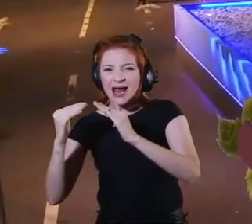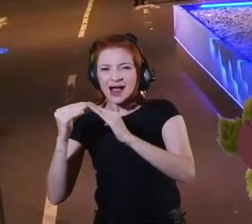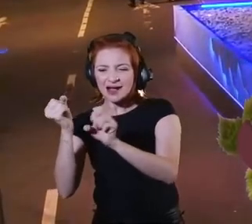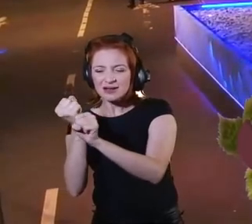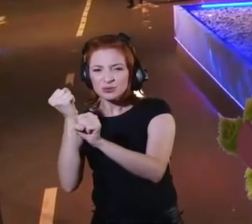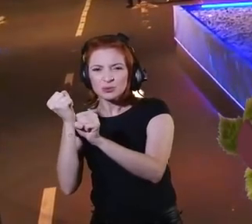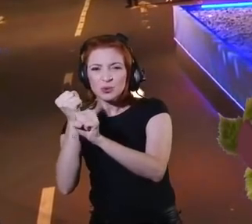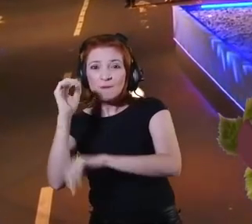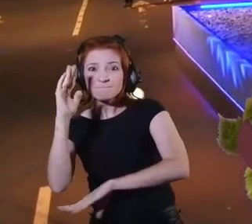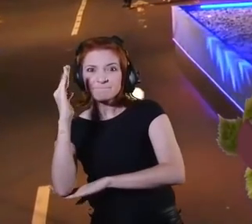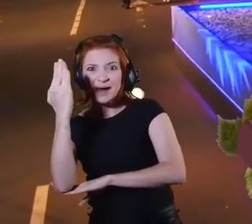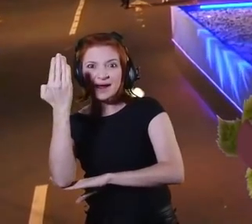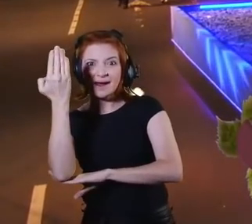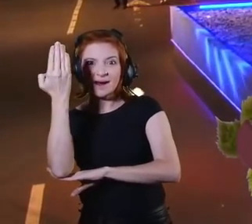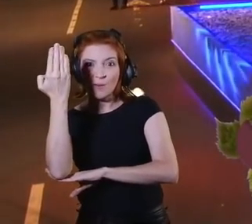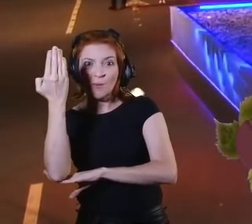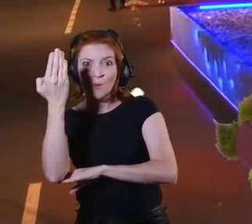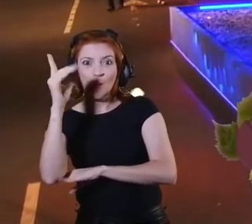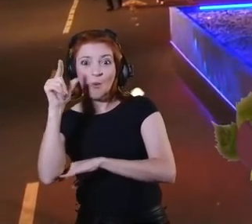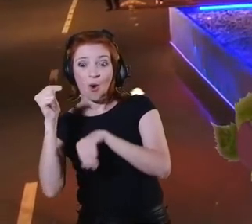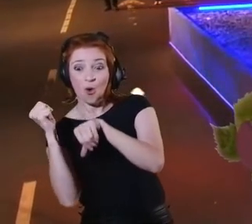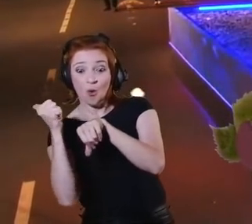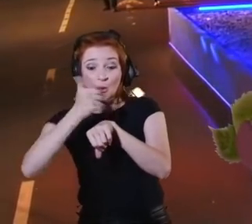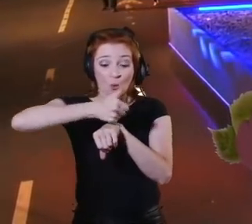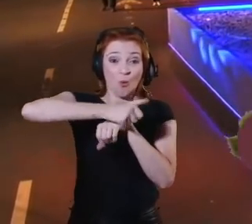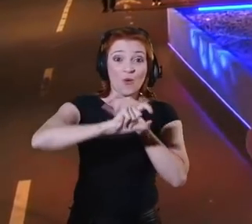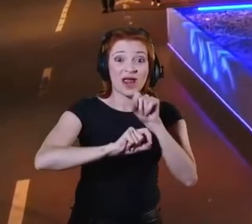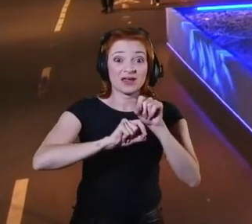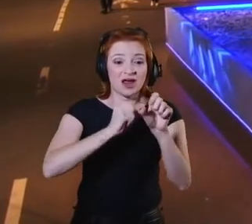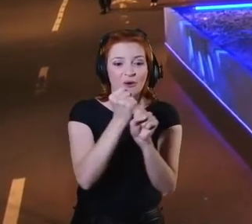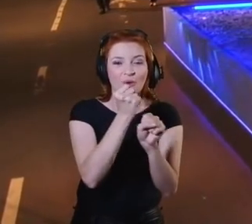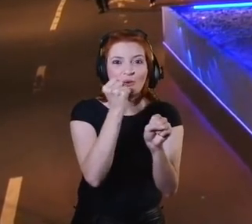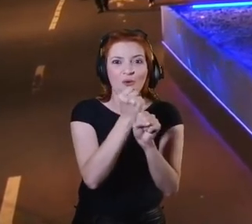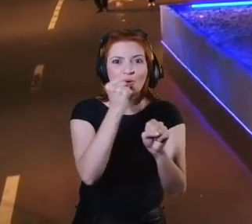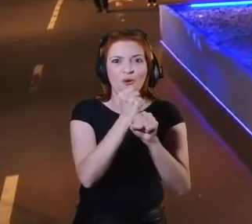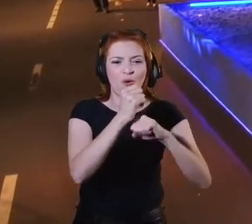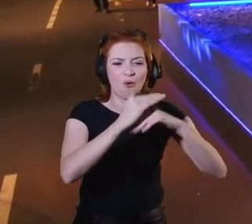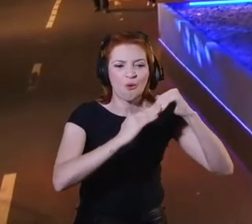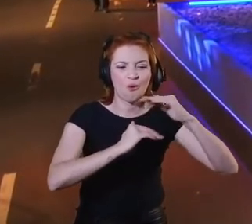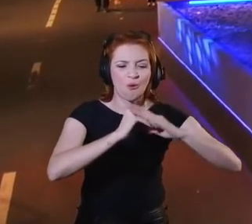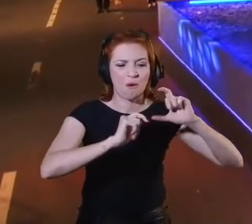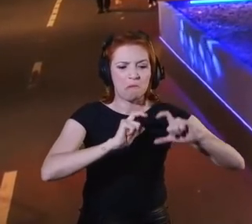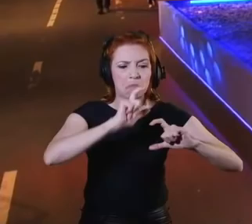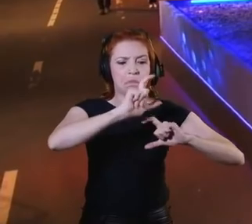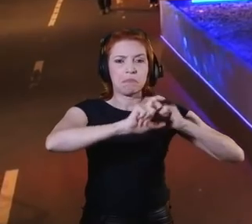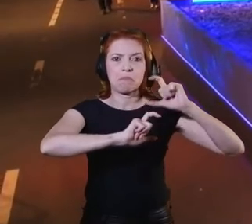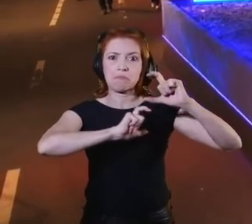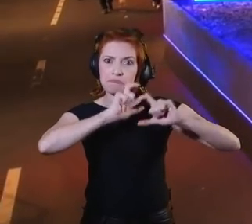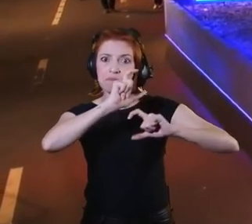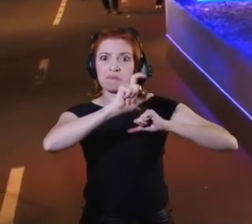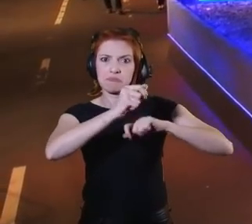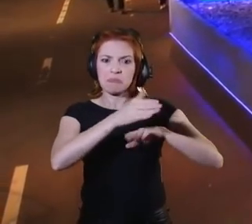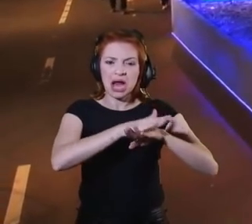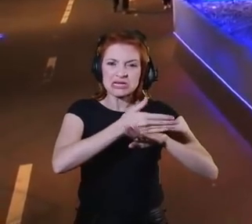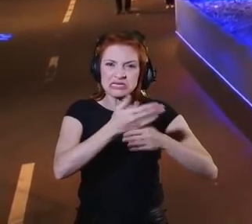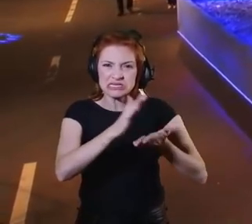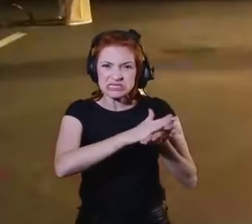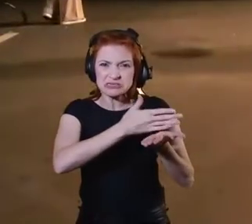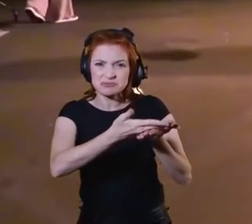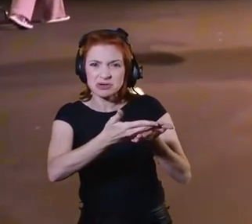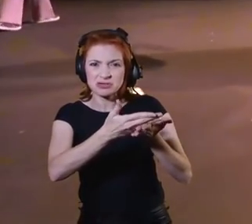de madeira passam a dar lugar às construções em alvenaria. Os tijolos substituem a